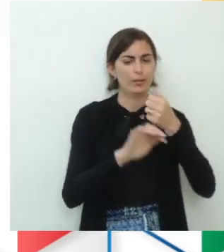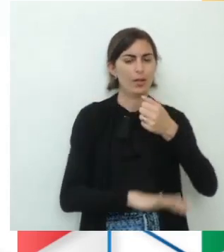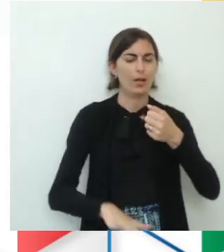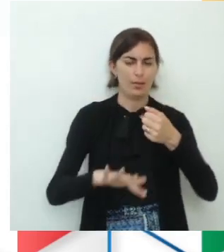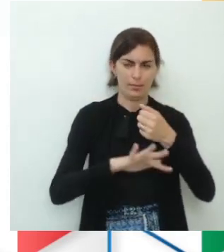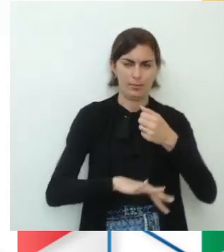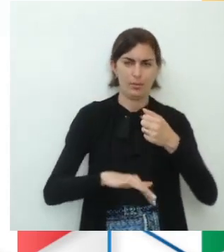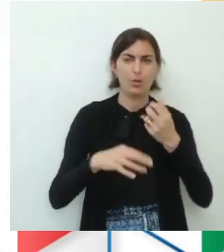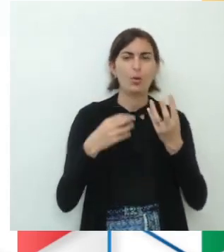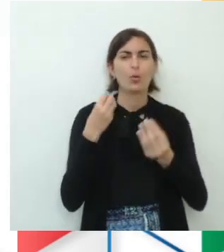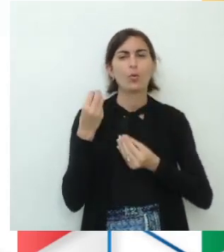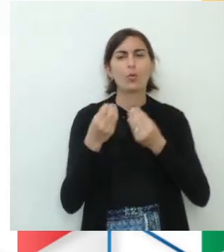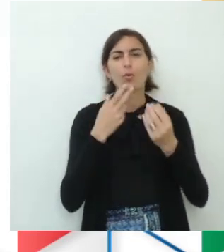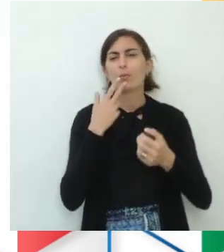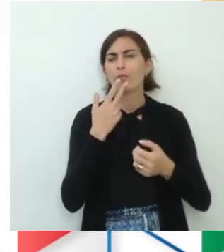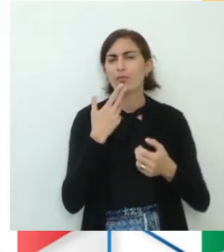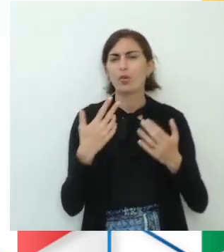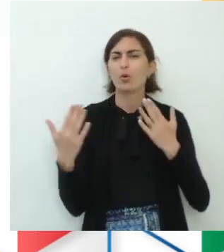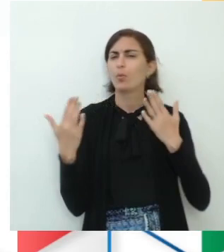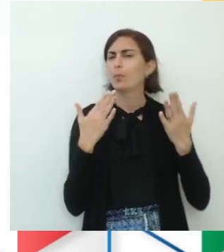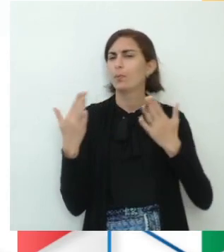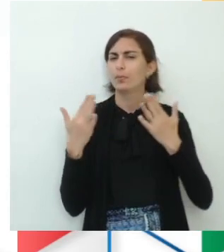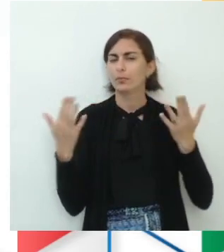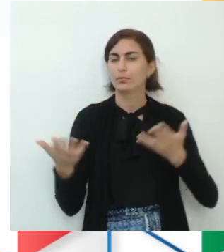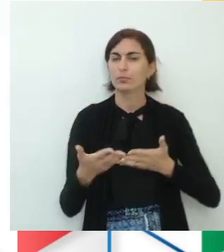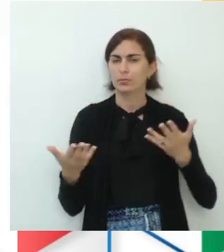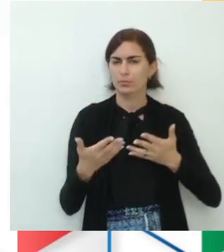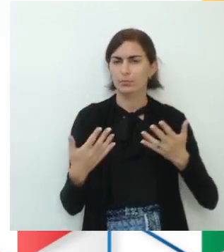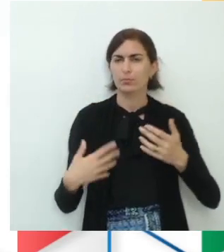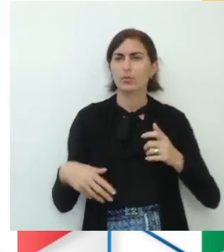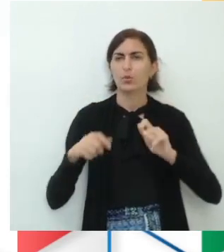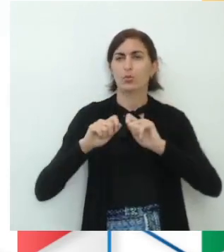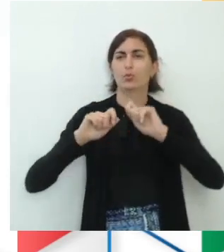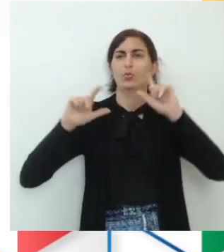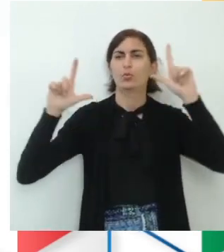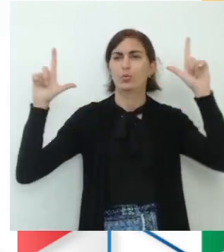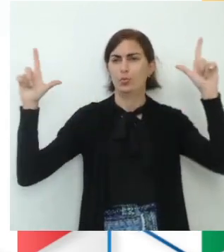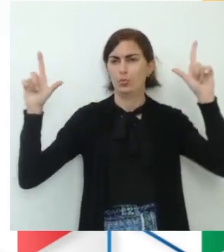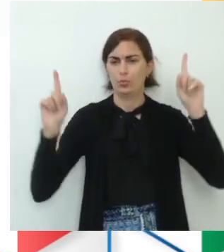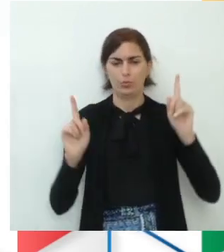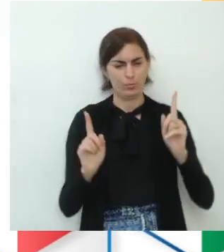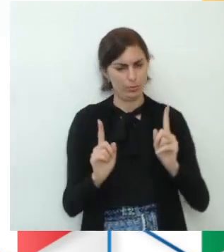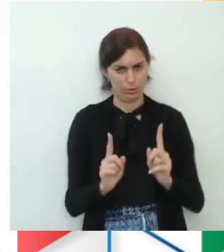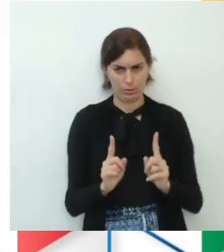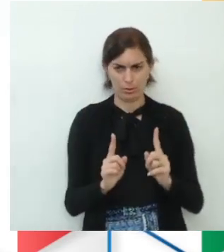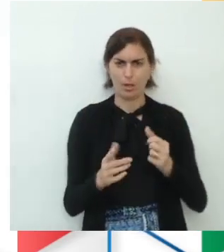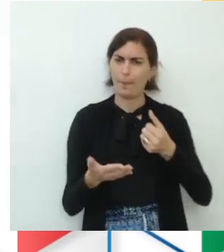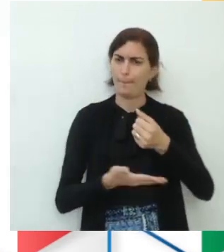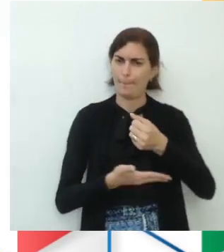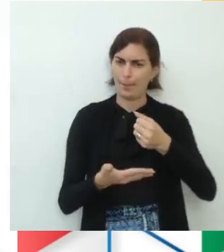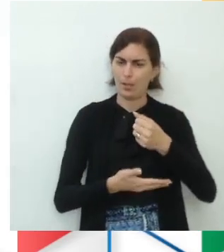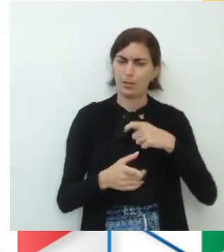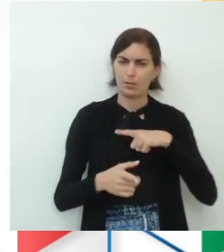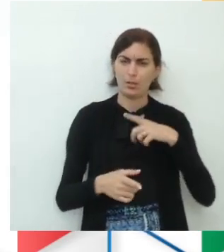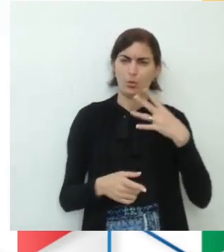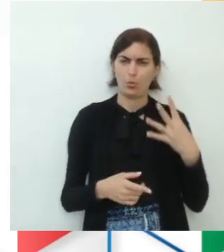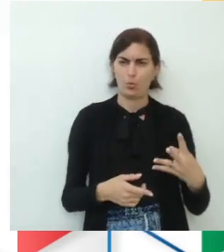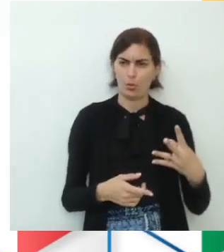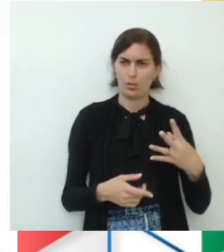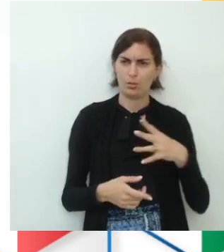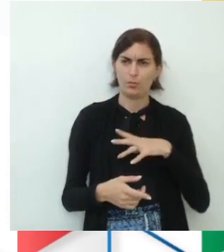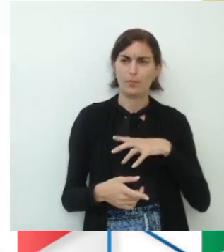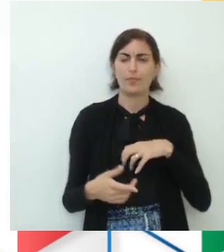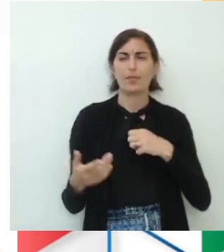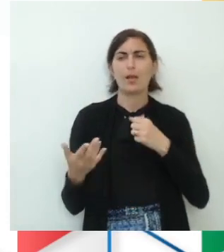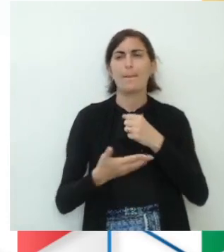quadrado. Como a gente vai fazer o comparativo agora com o grande? Veja o que aconteceu. O pequeno, a base tem 4, o grande